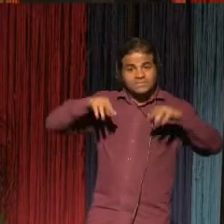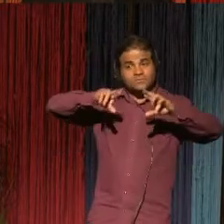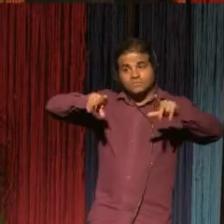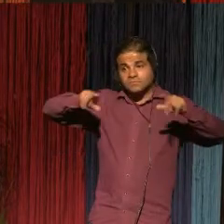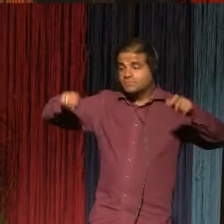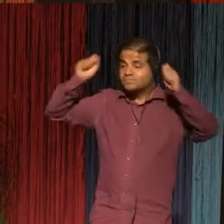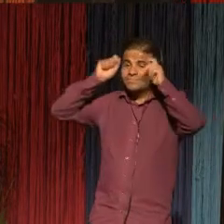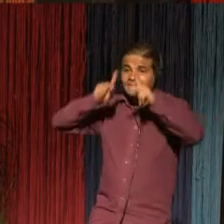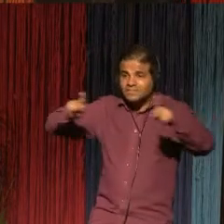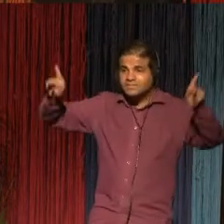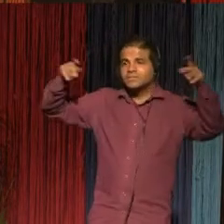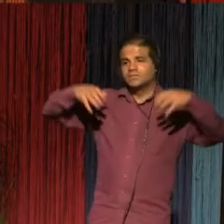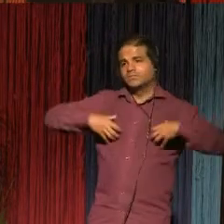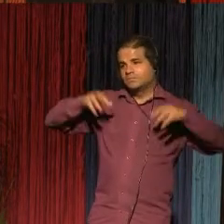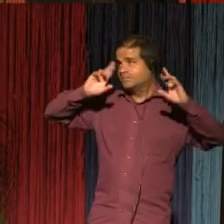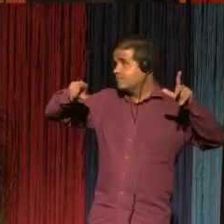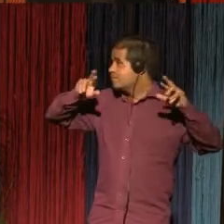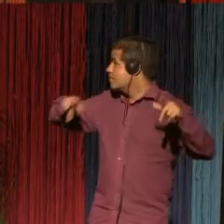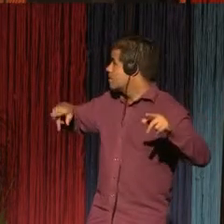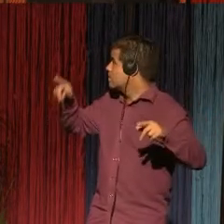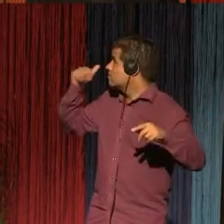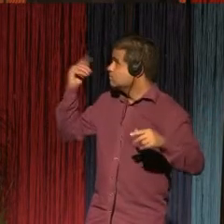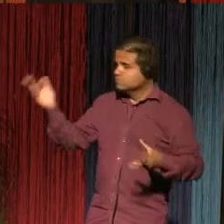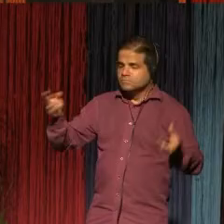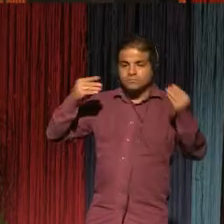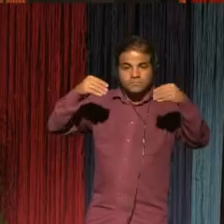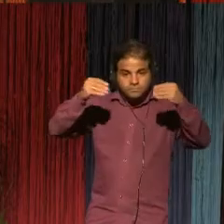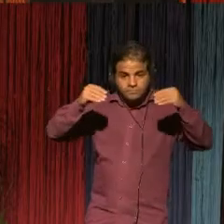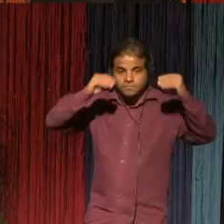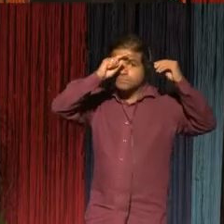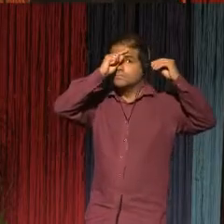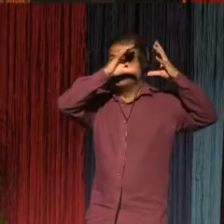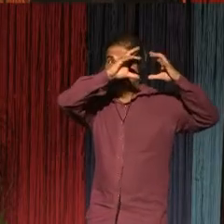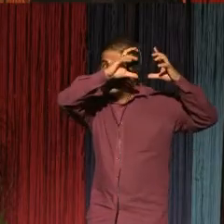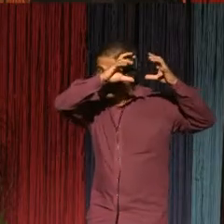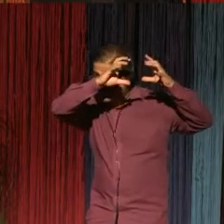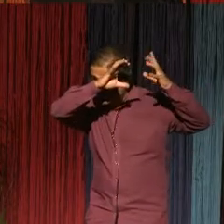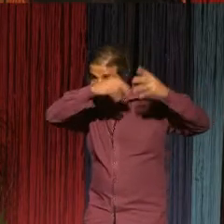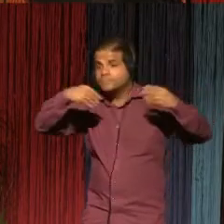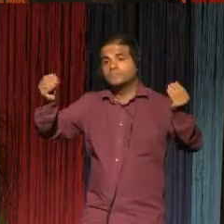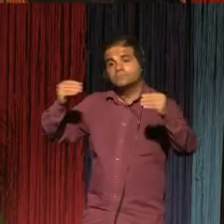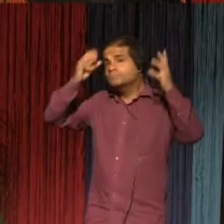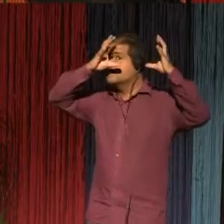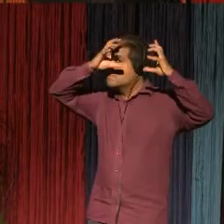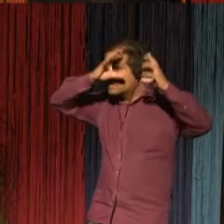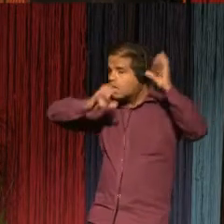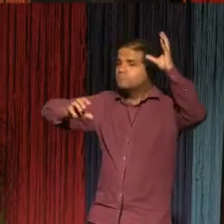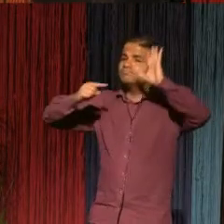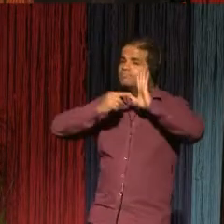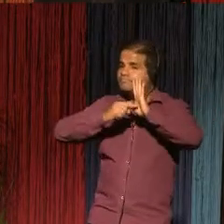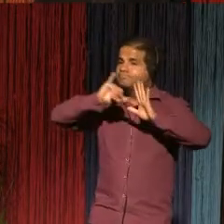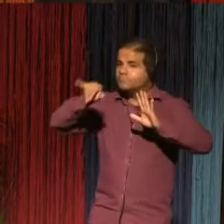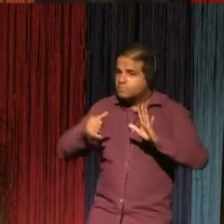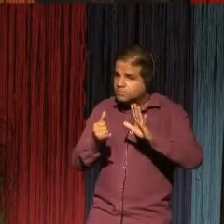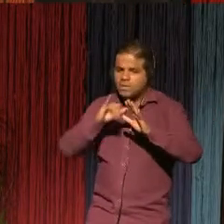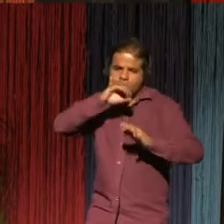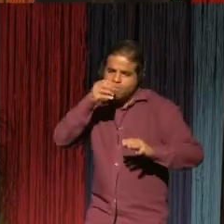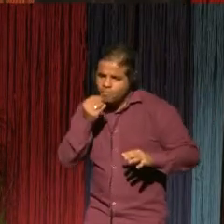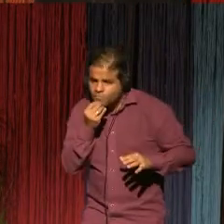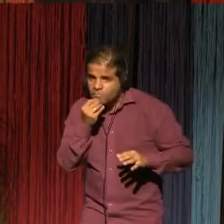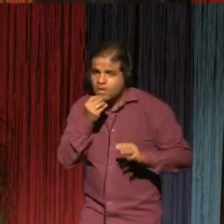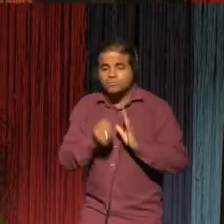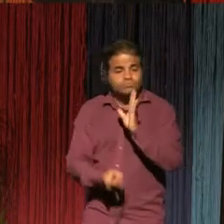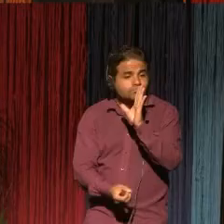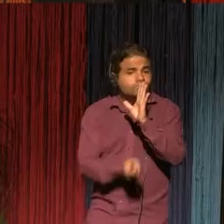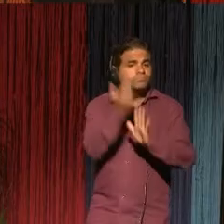de perspectivas diferentes. A flexibilidade cognitiva também envolve a flexibilidade de aproveitar uma oportunidade que